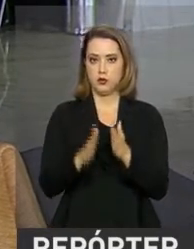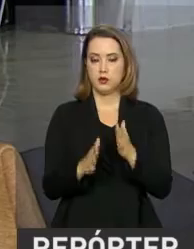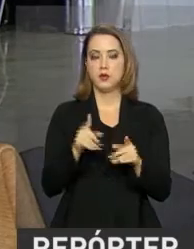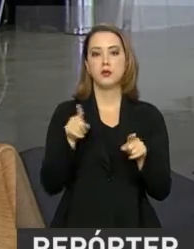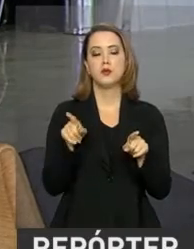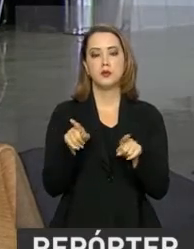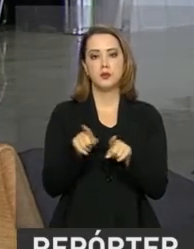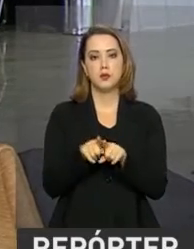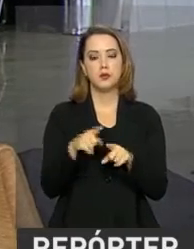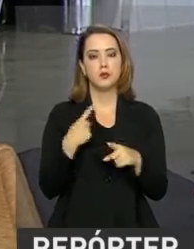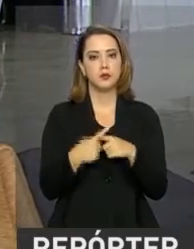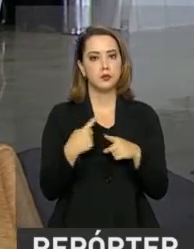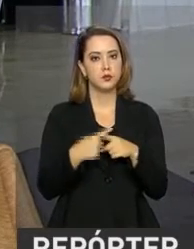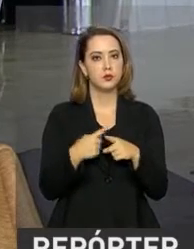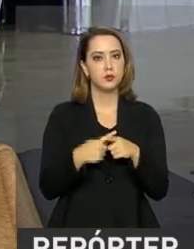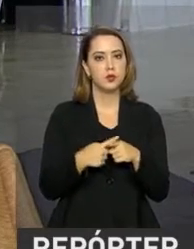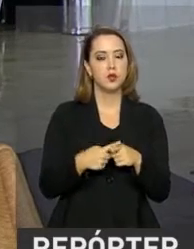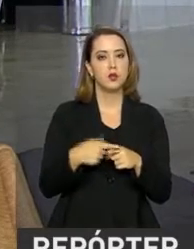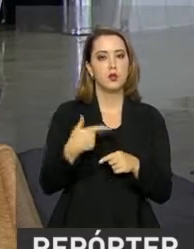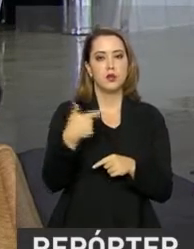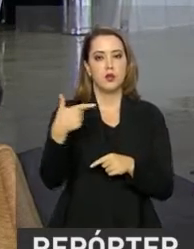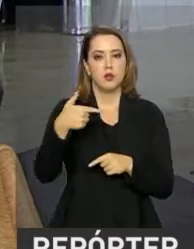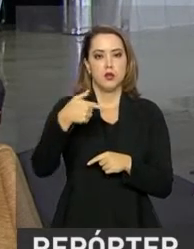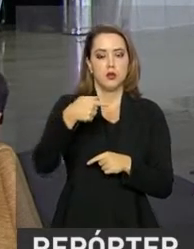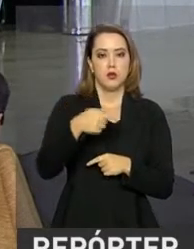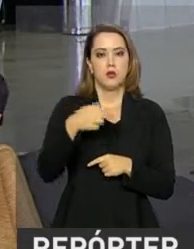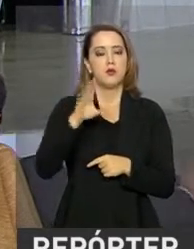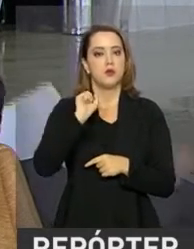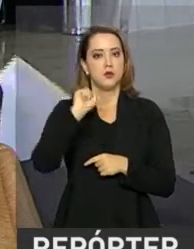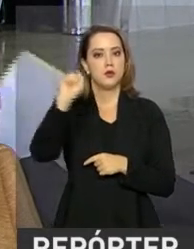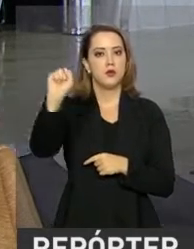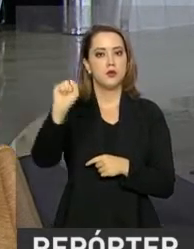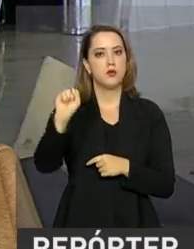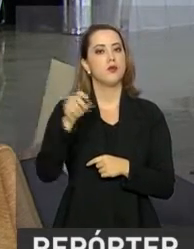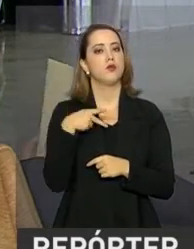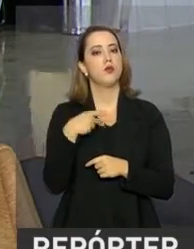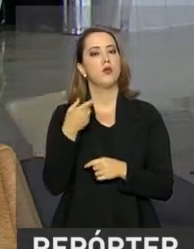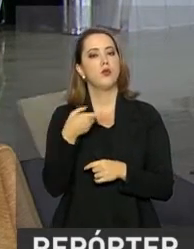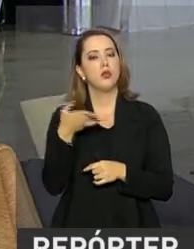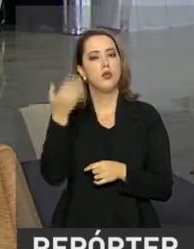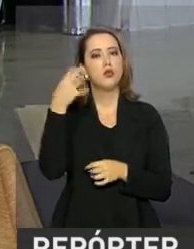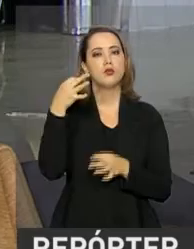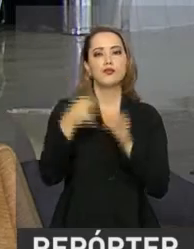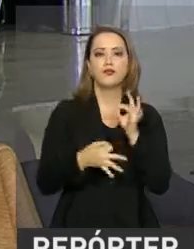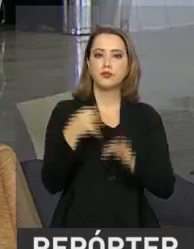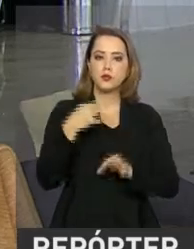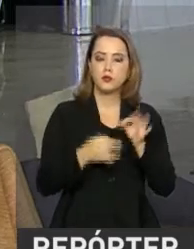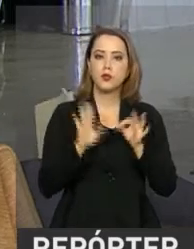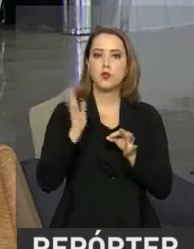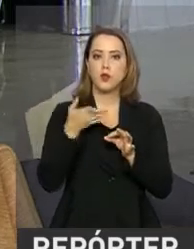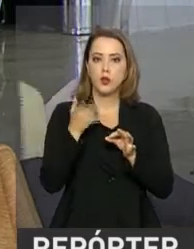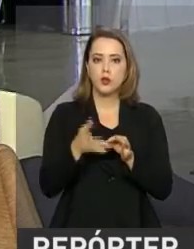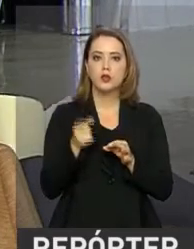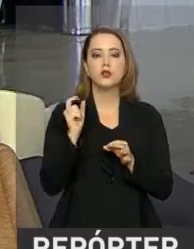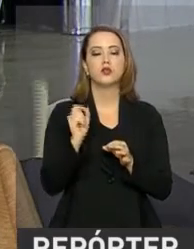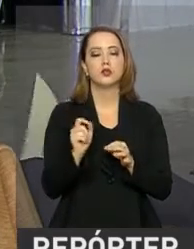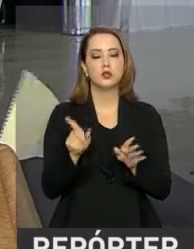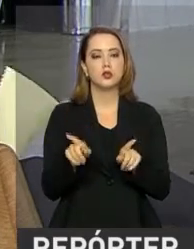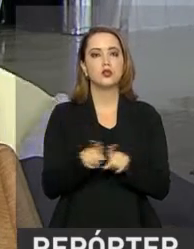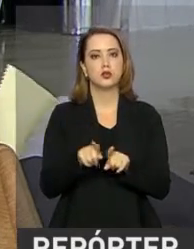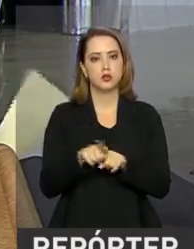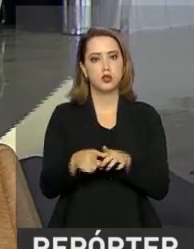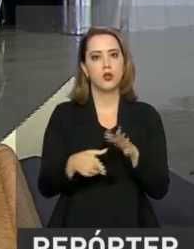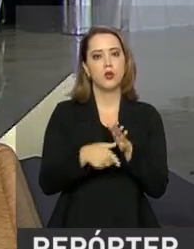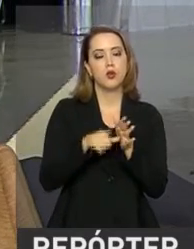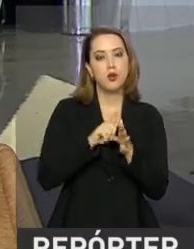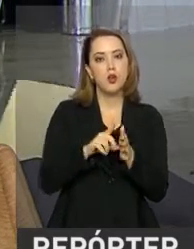tribunal federal que no dia 27 de abril suspendeu o julgamento sobre o assunto antes disso o stf concedeu